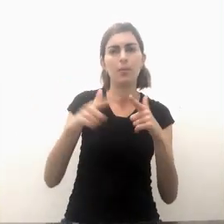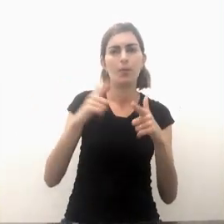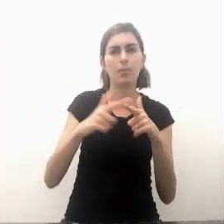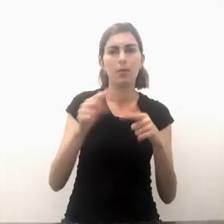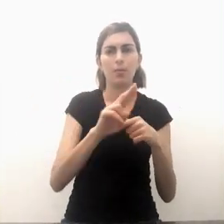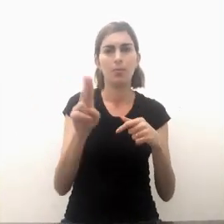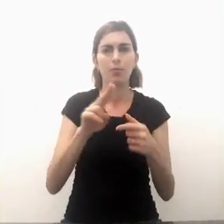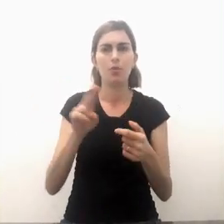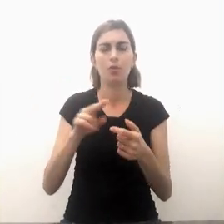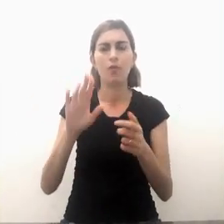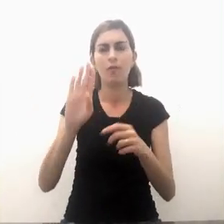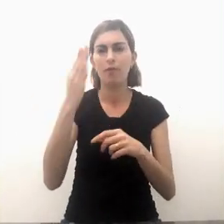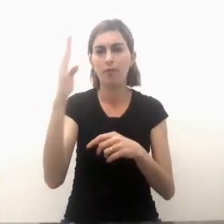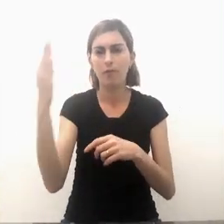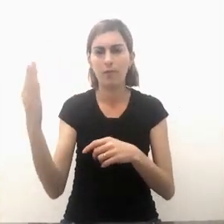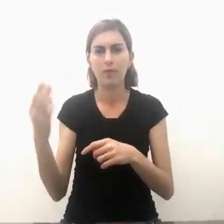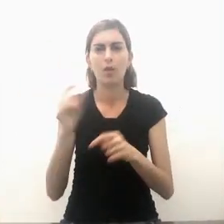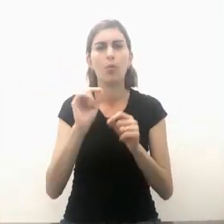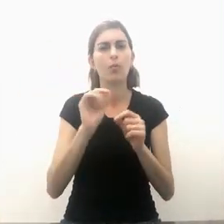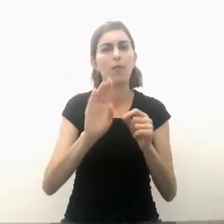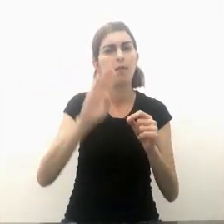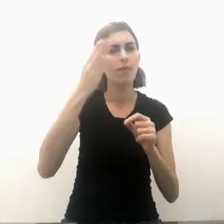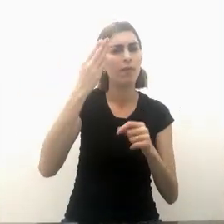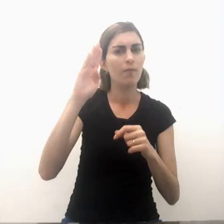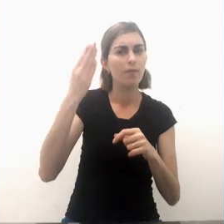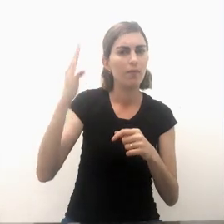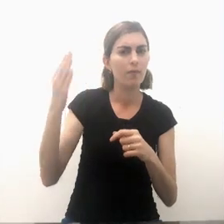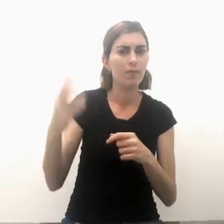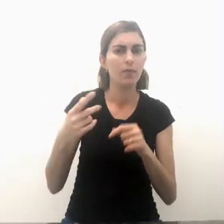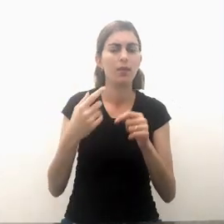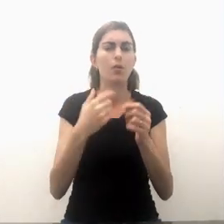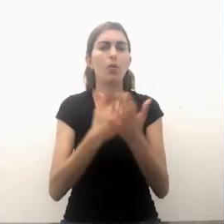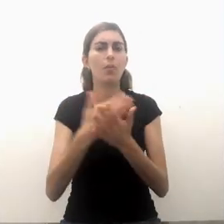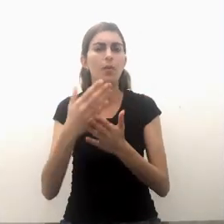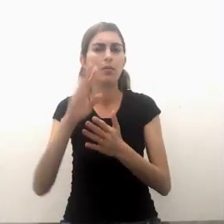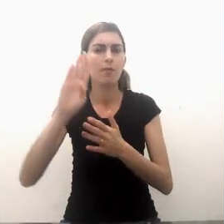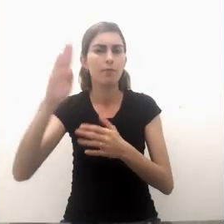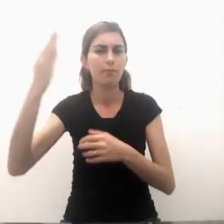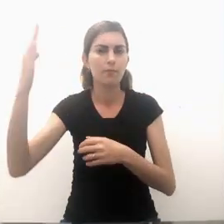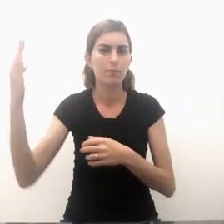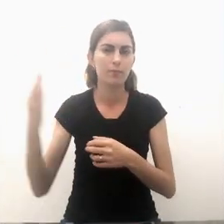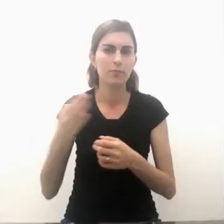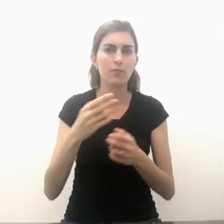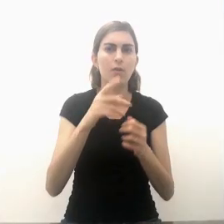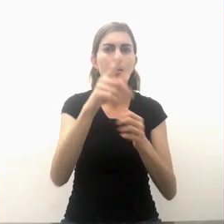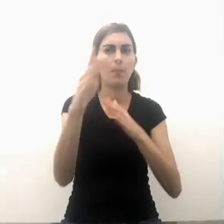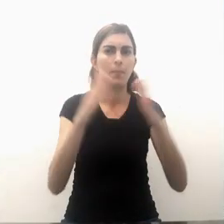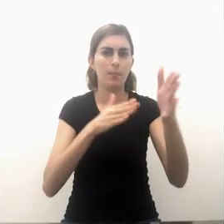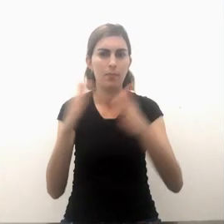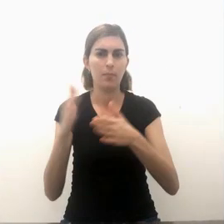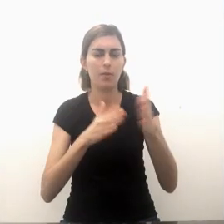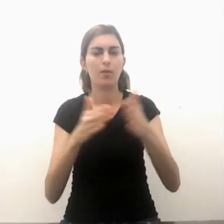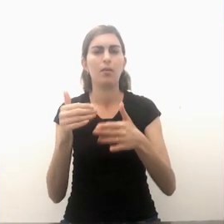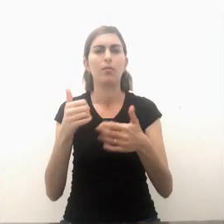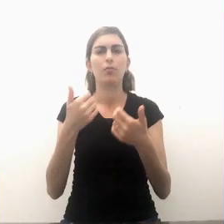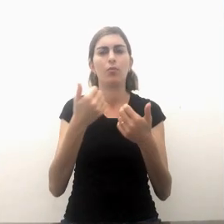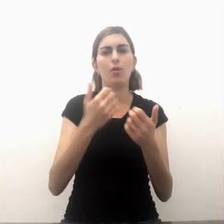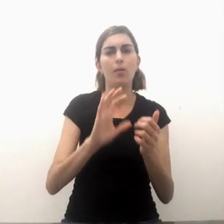Um problema chamado de falsificação. A China ficava com esses projetos e começava a falsificar, tá? E num período